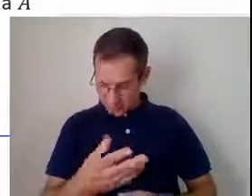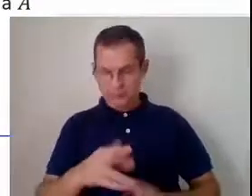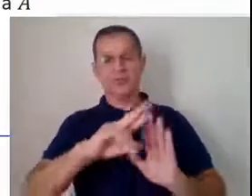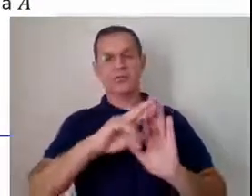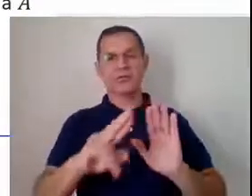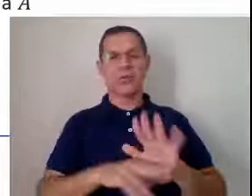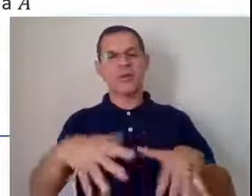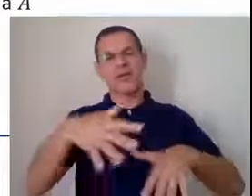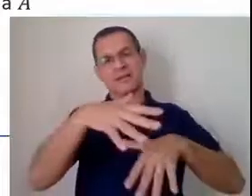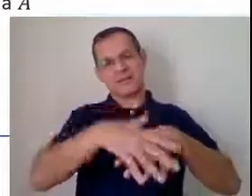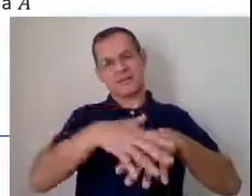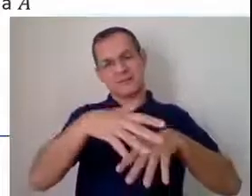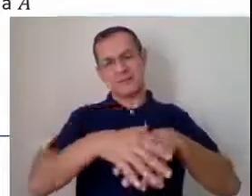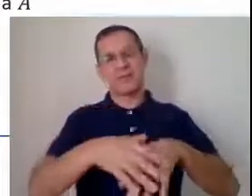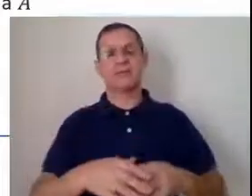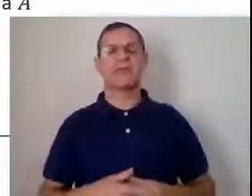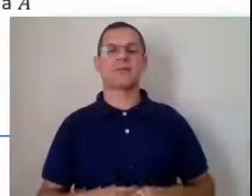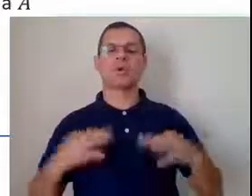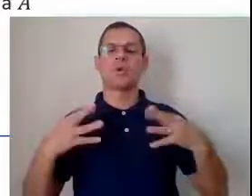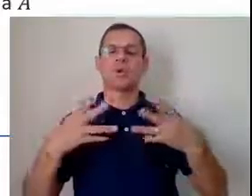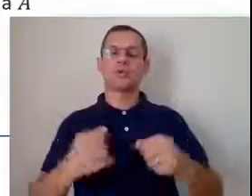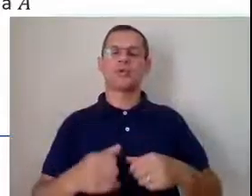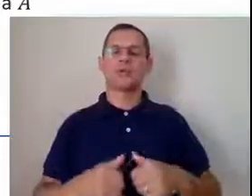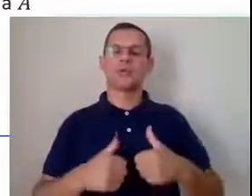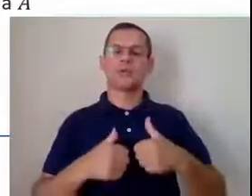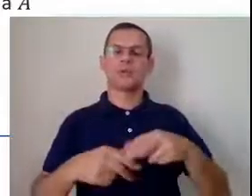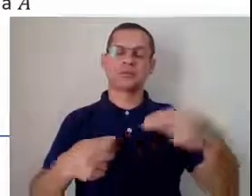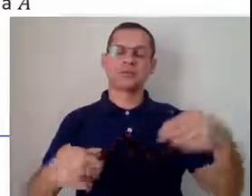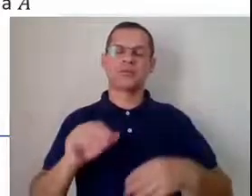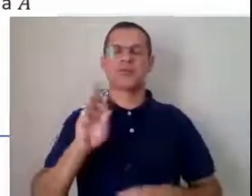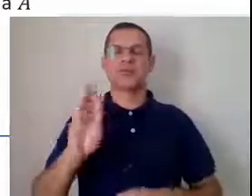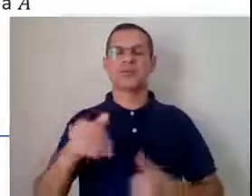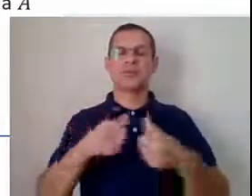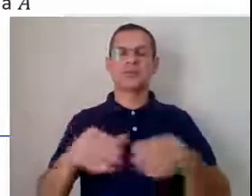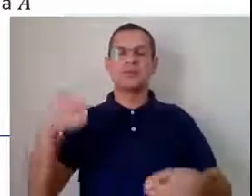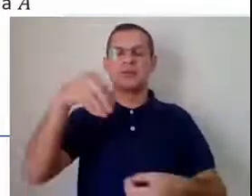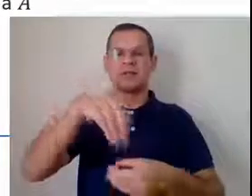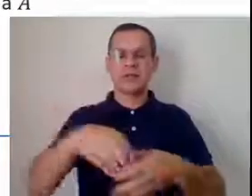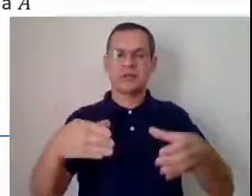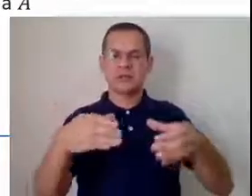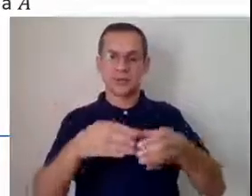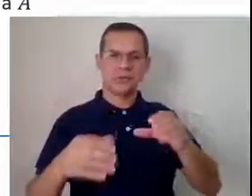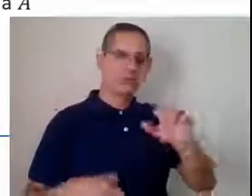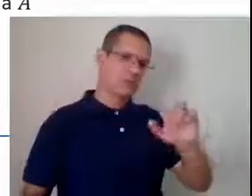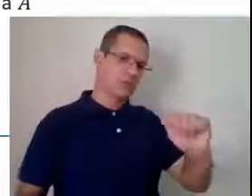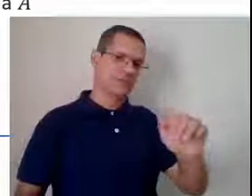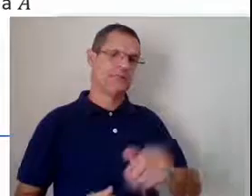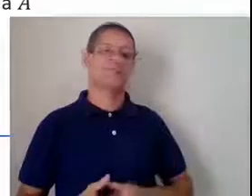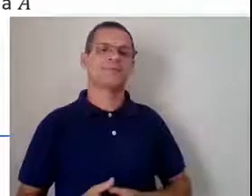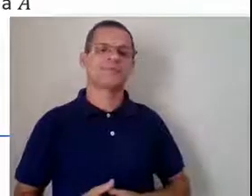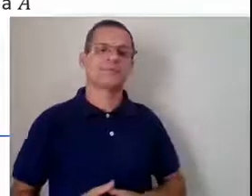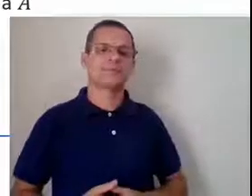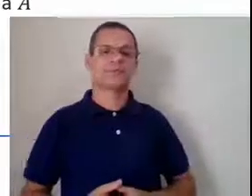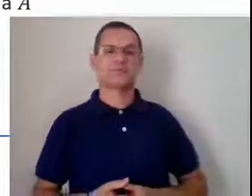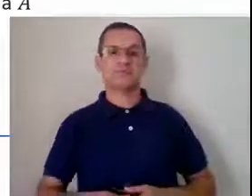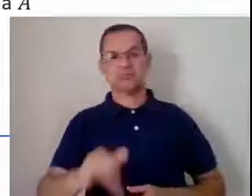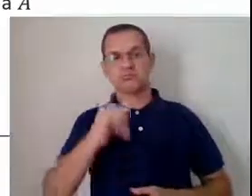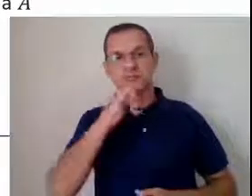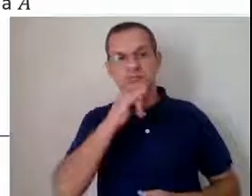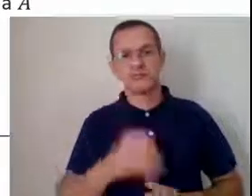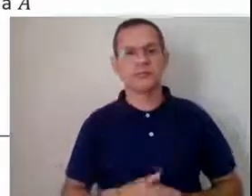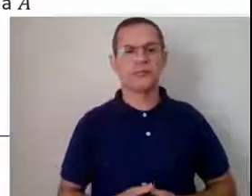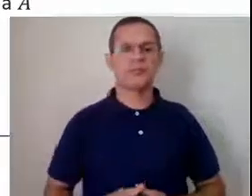regras matemáticas, né? Todo elemento de B pertence ao conjunto A. Por